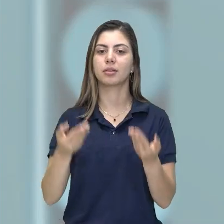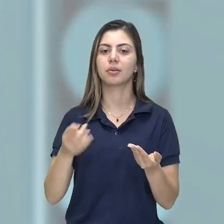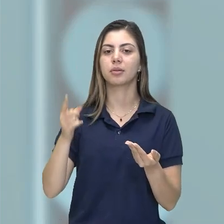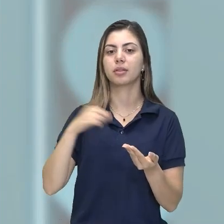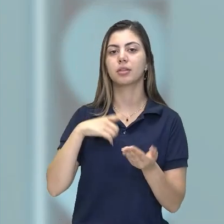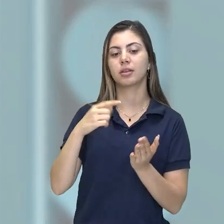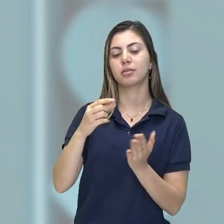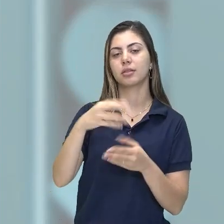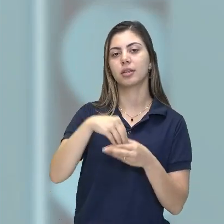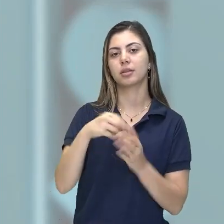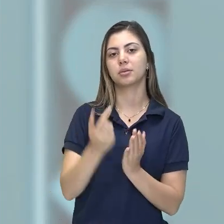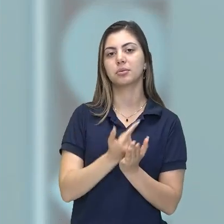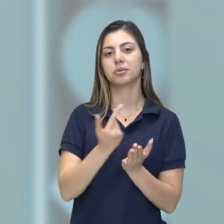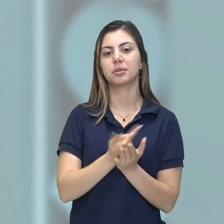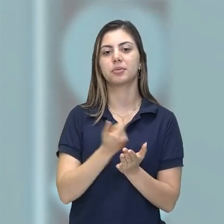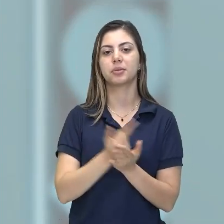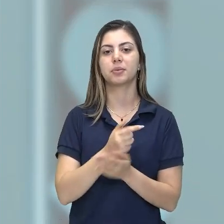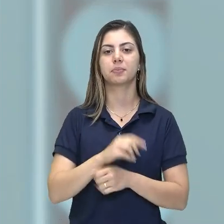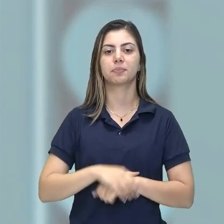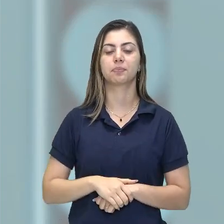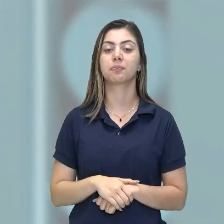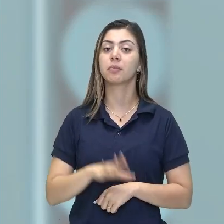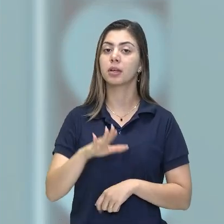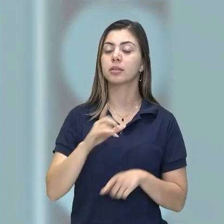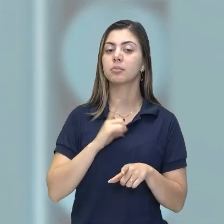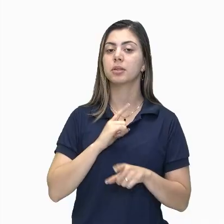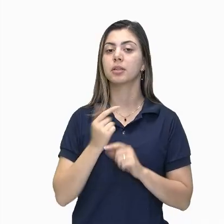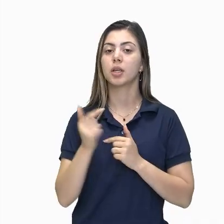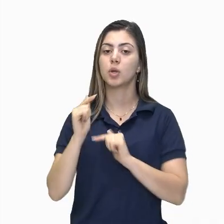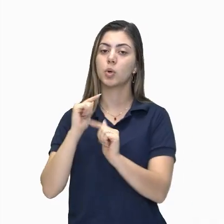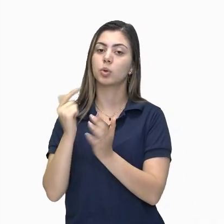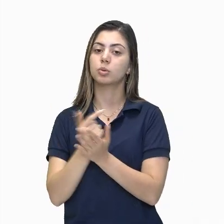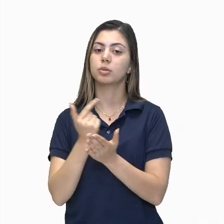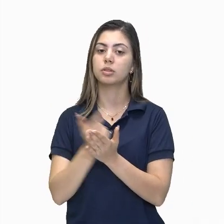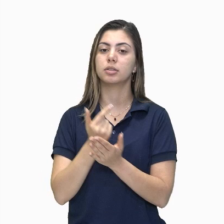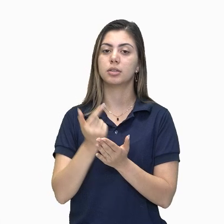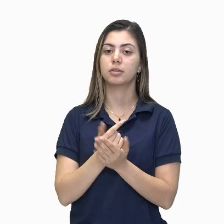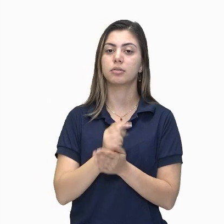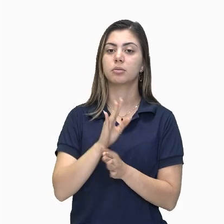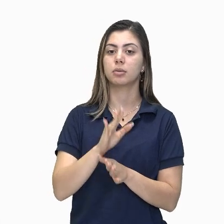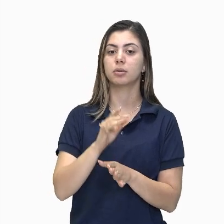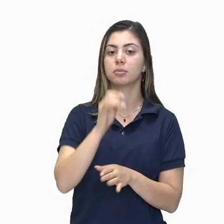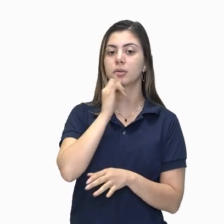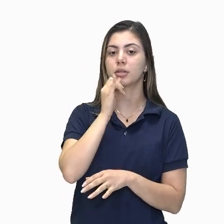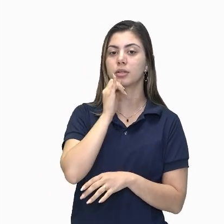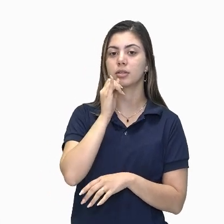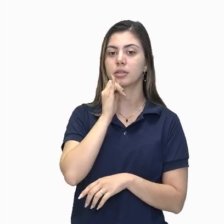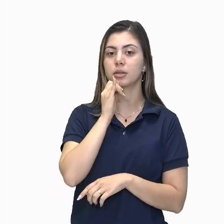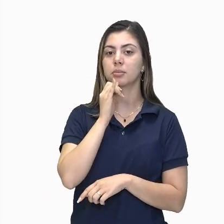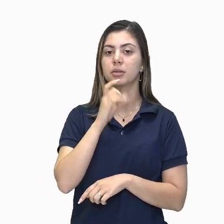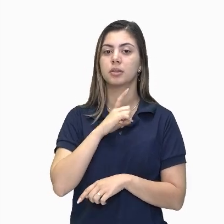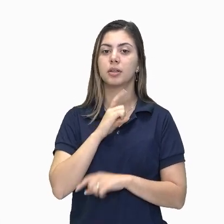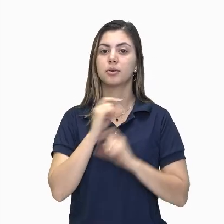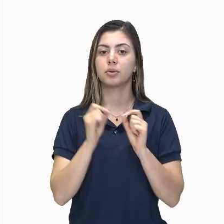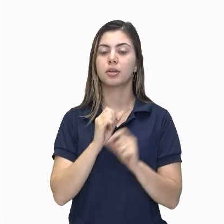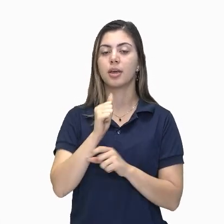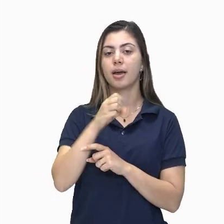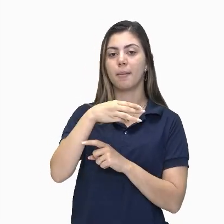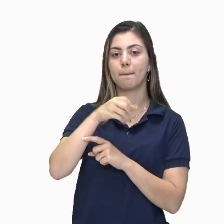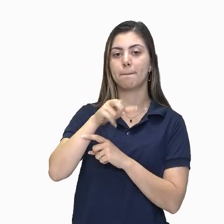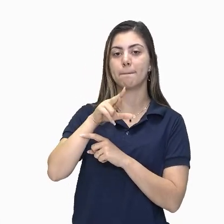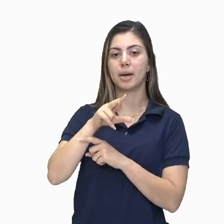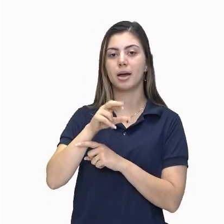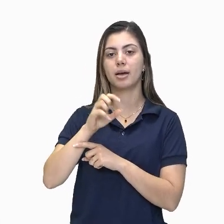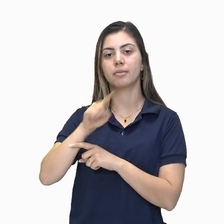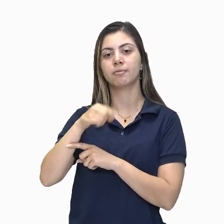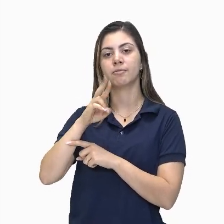no Macunaíma. Entre outras obras do Mário de Andrade, nós também temos Amar, Verbo Intransitivo. Esse título que já é bem bonito por